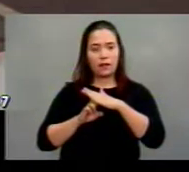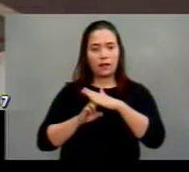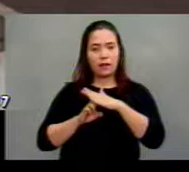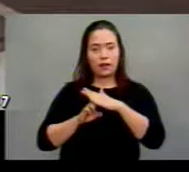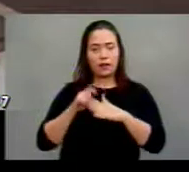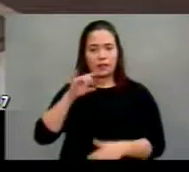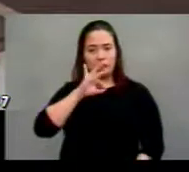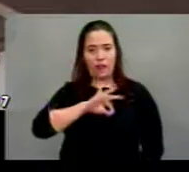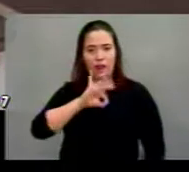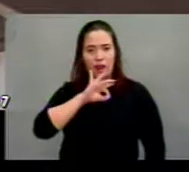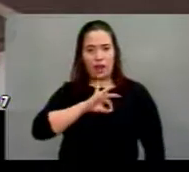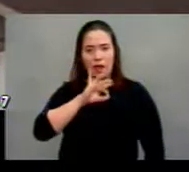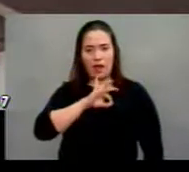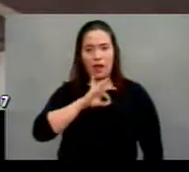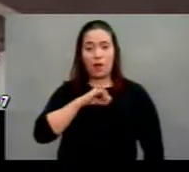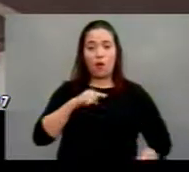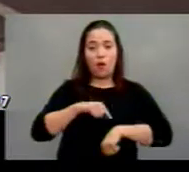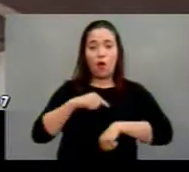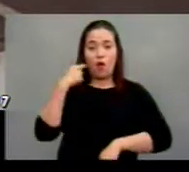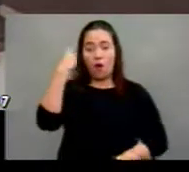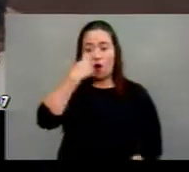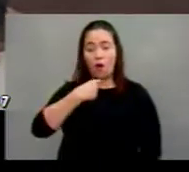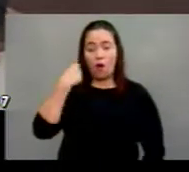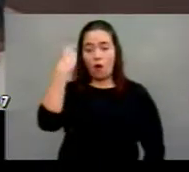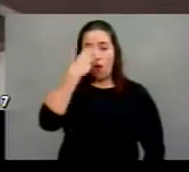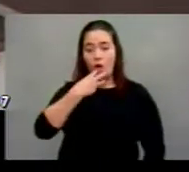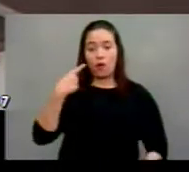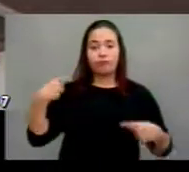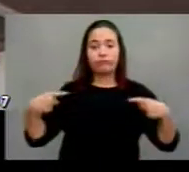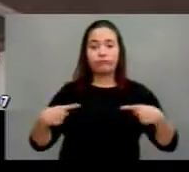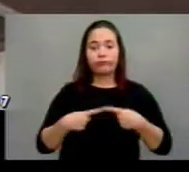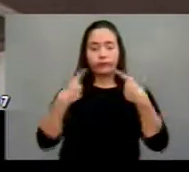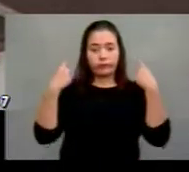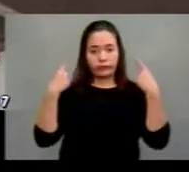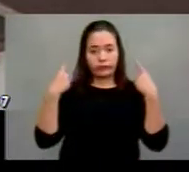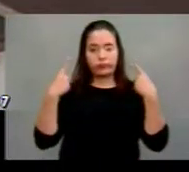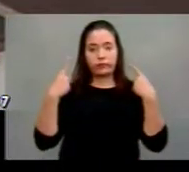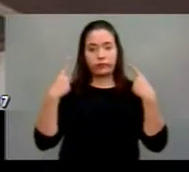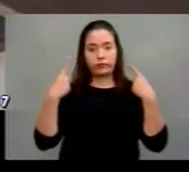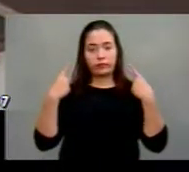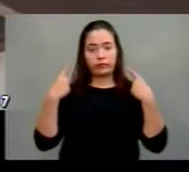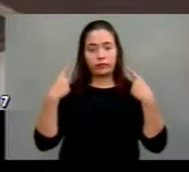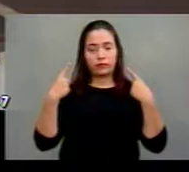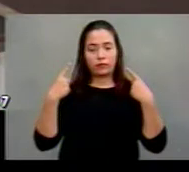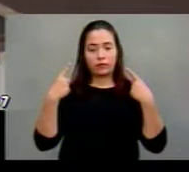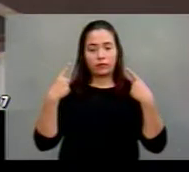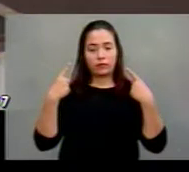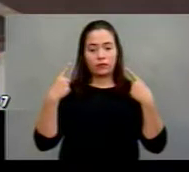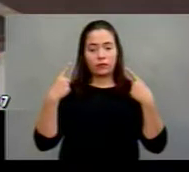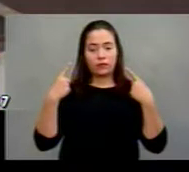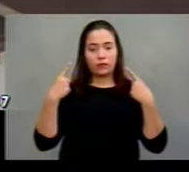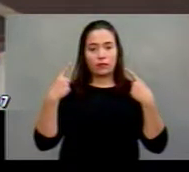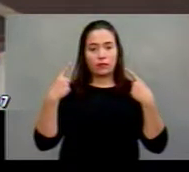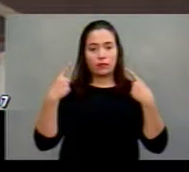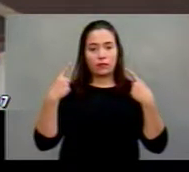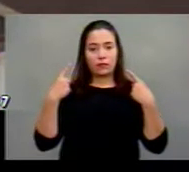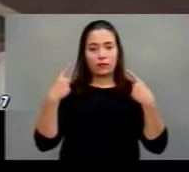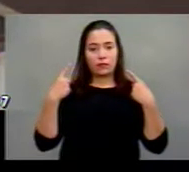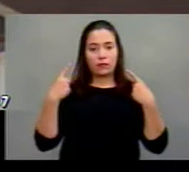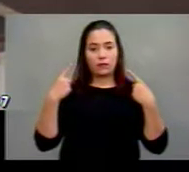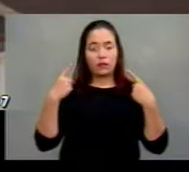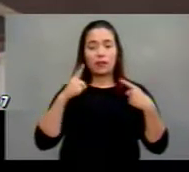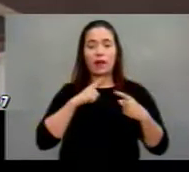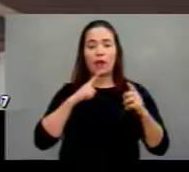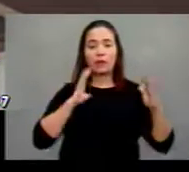lhe remunerar pelo número de horas trabalhadas sem o mínimo, e no período